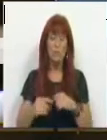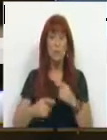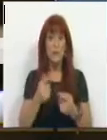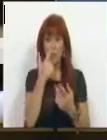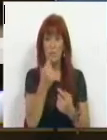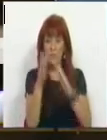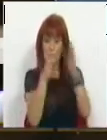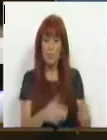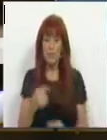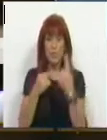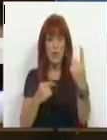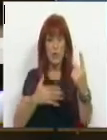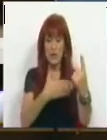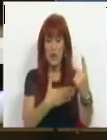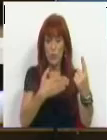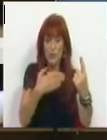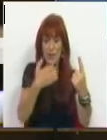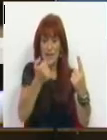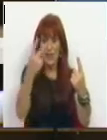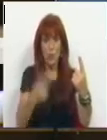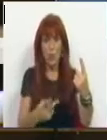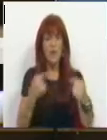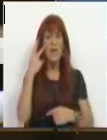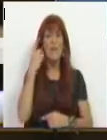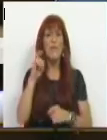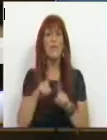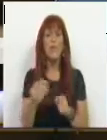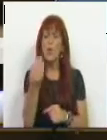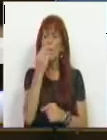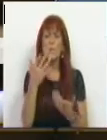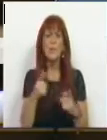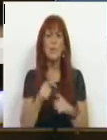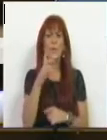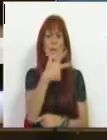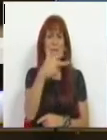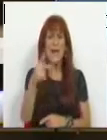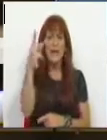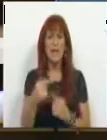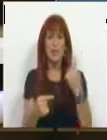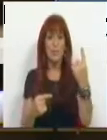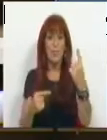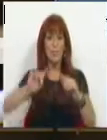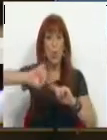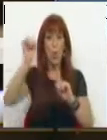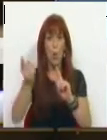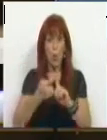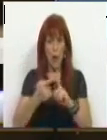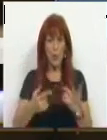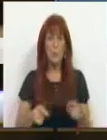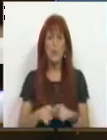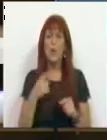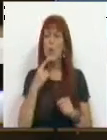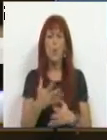per capita por ano de 175 quilos, verifica-se um consumo de 100 quilos per capita por ano.